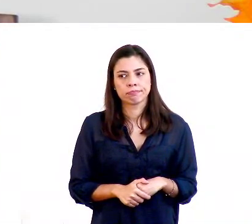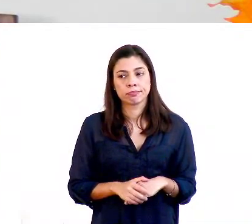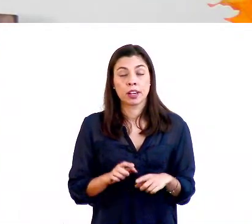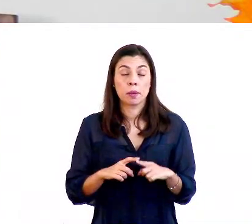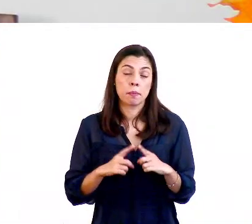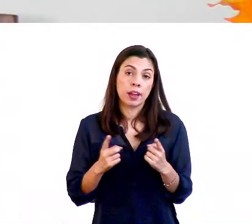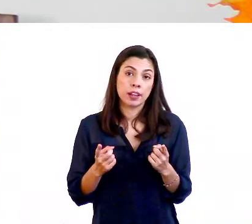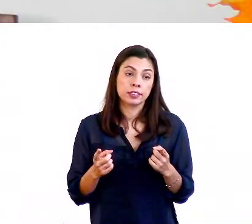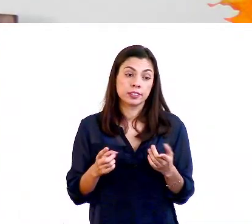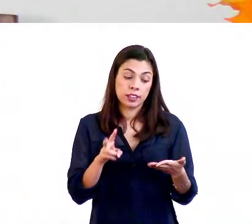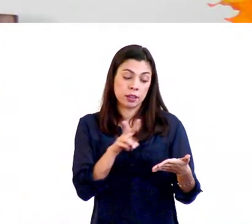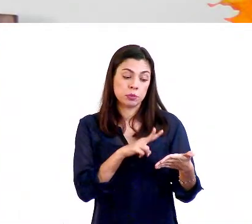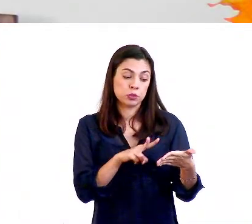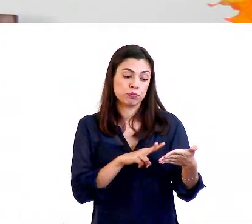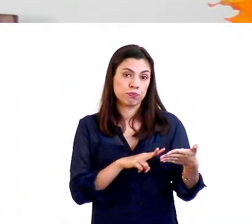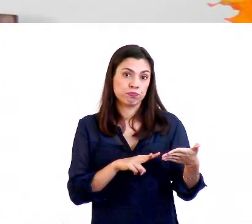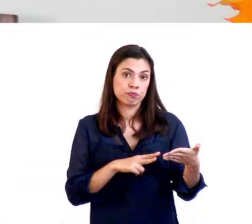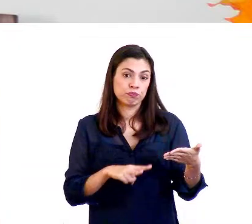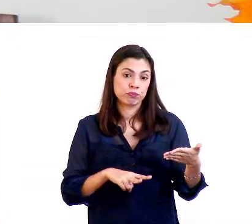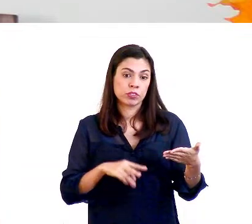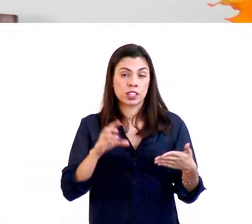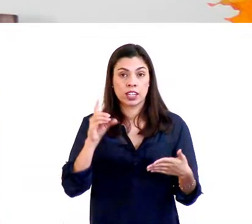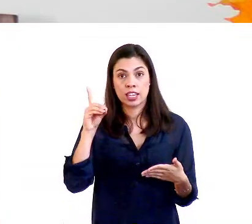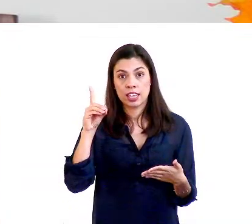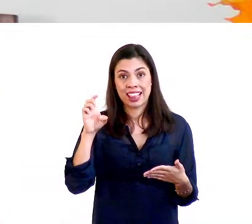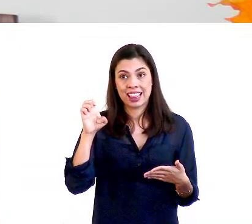século, e foi-se embora.